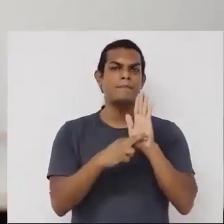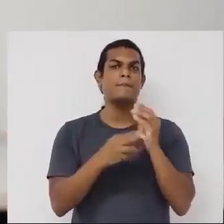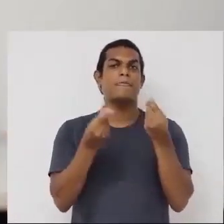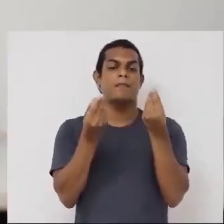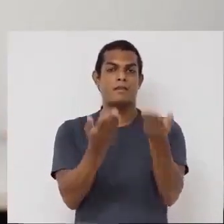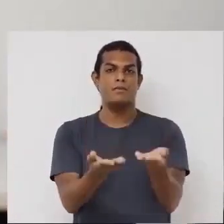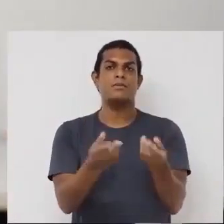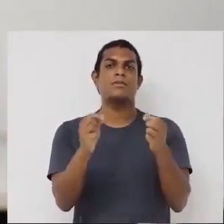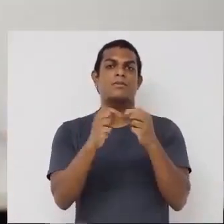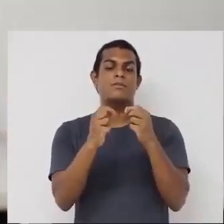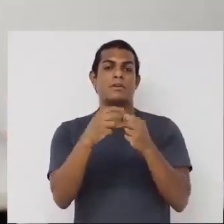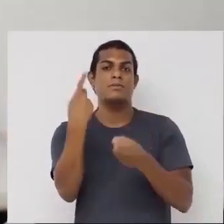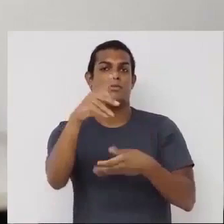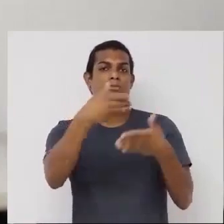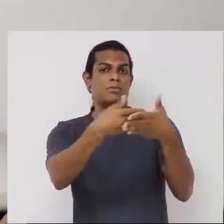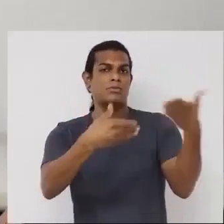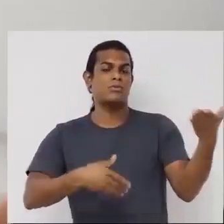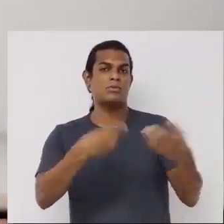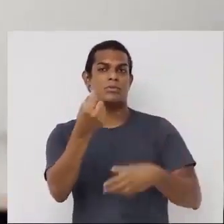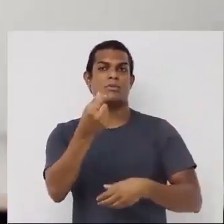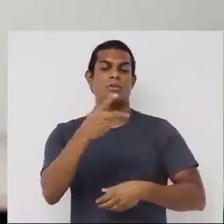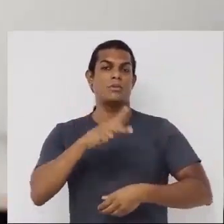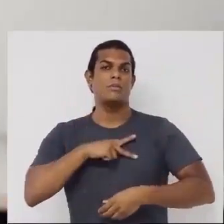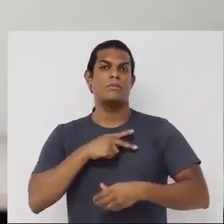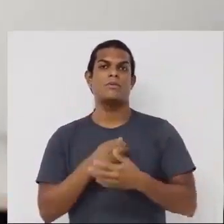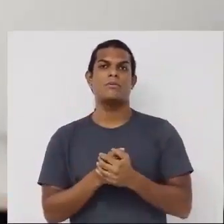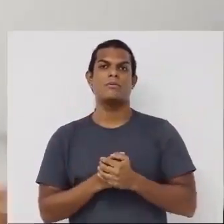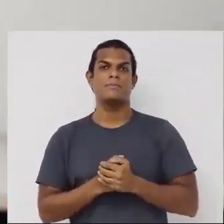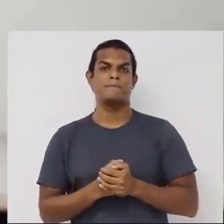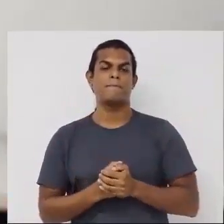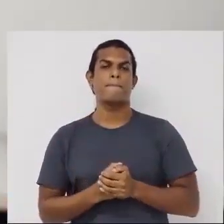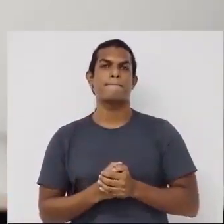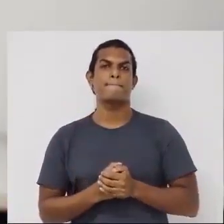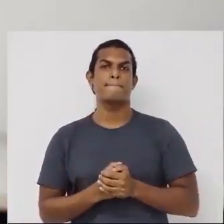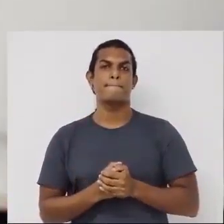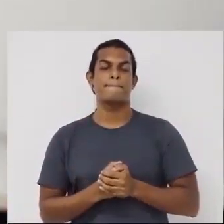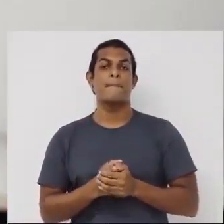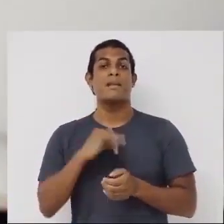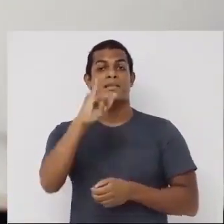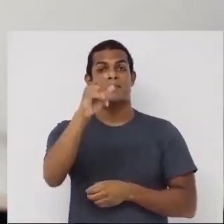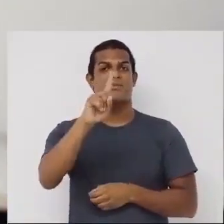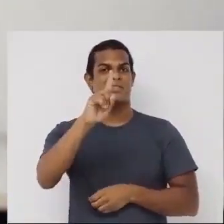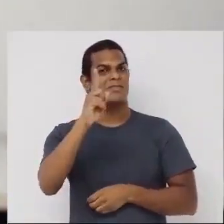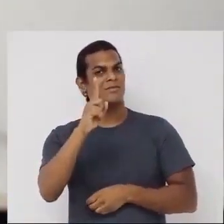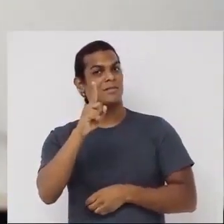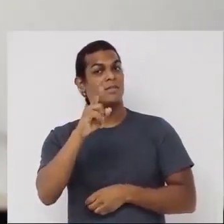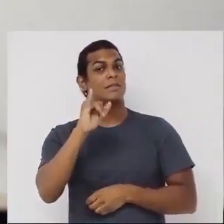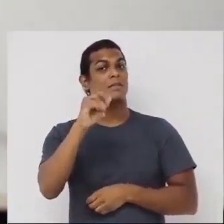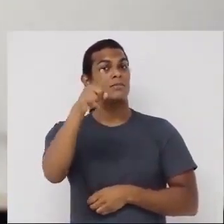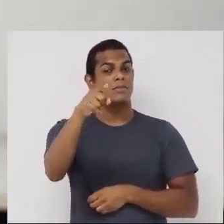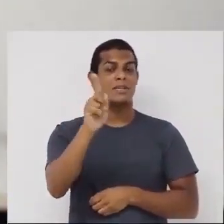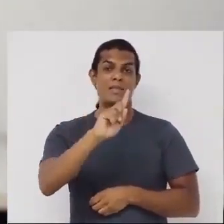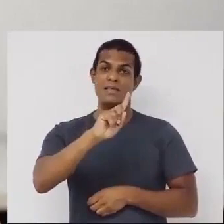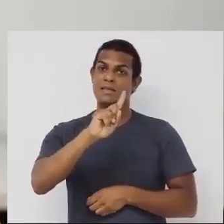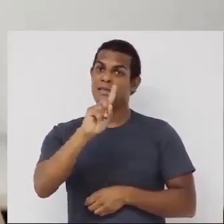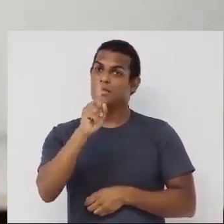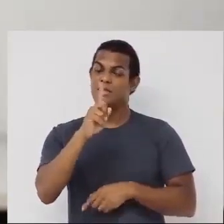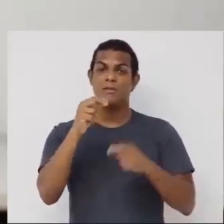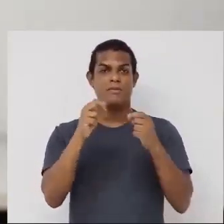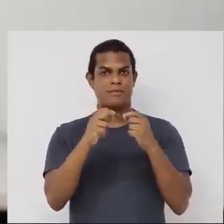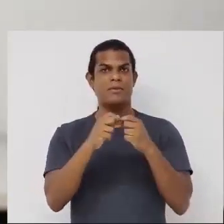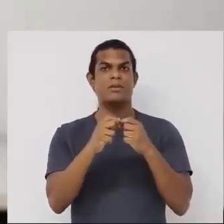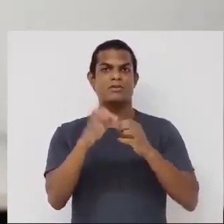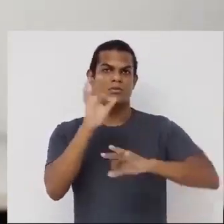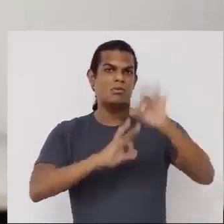pessoais. E se você não faz finanças pessoais, é importante que você faça a partir de agora, porque as finanças pessoais, elas